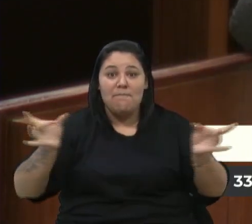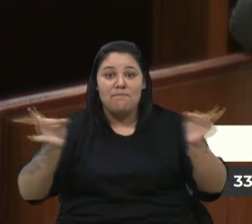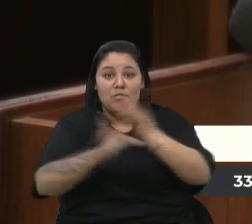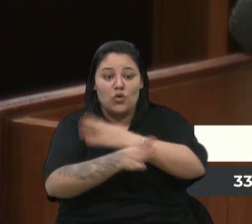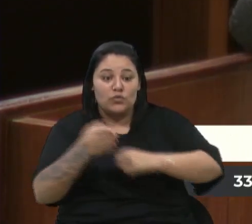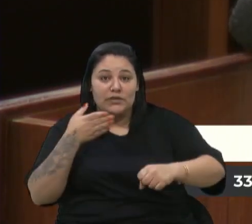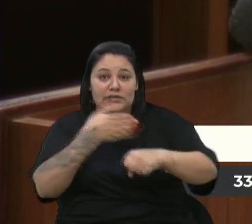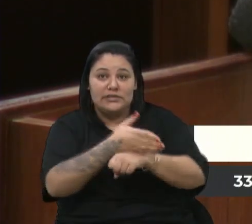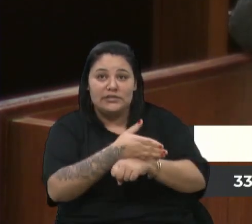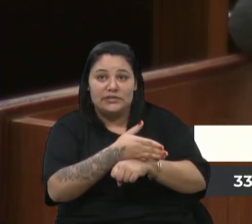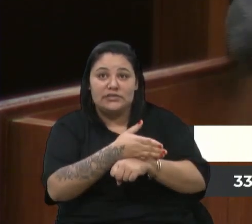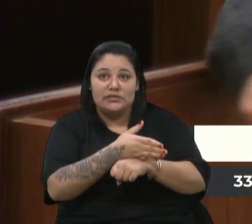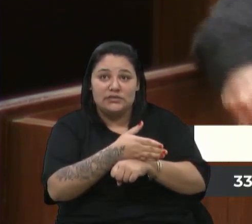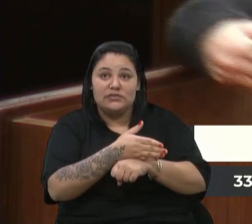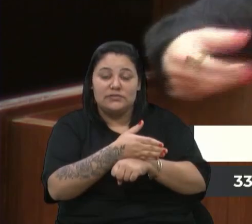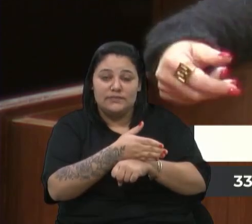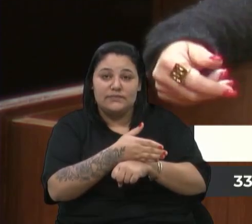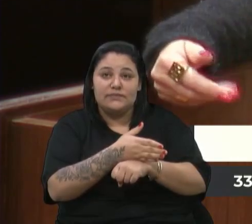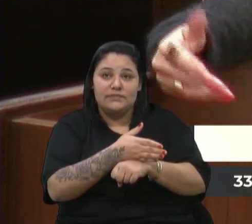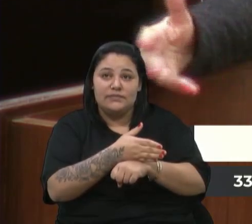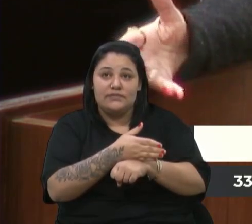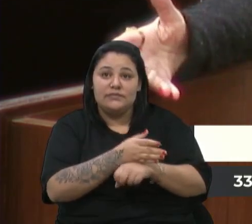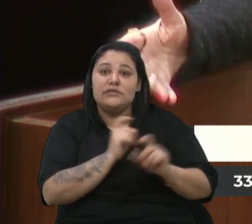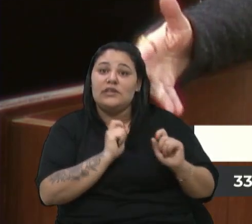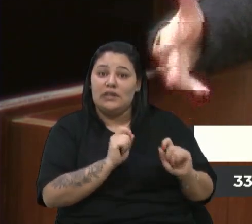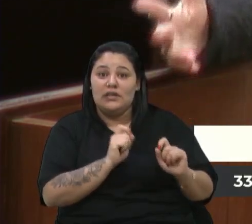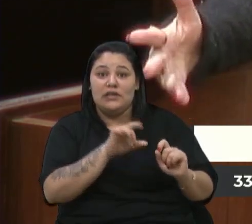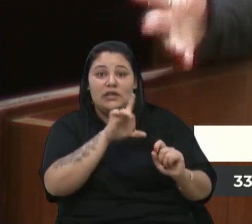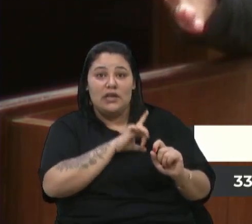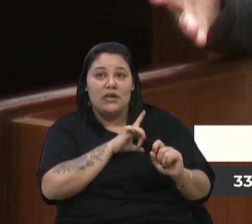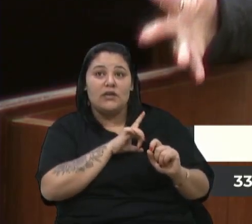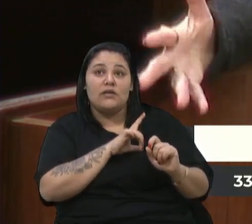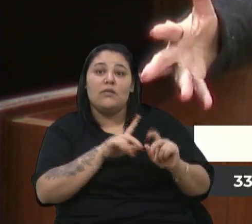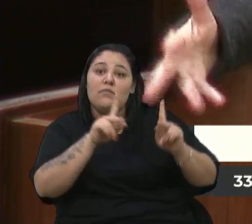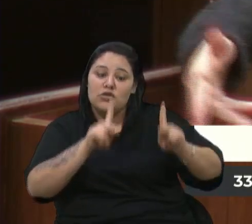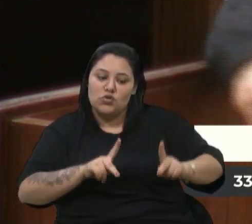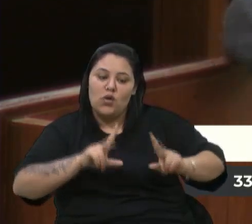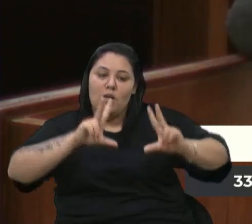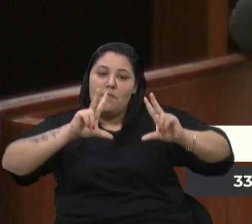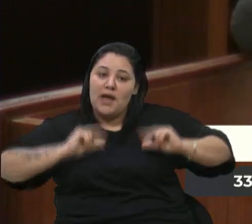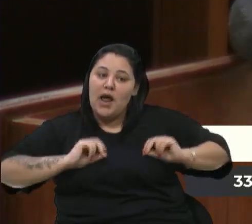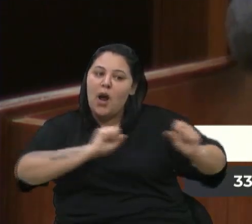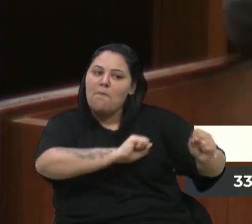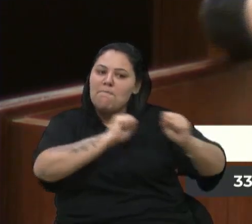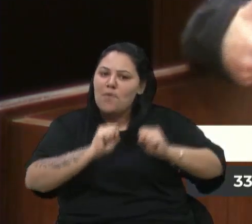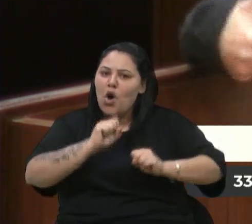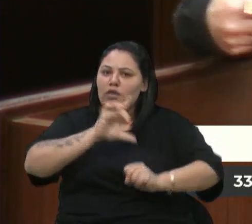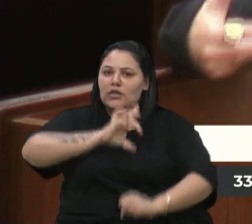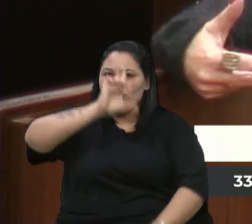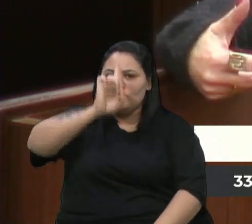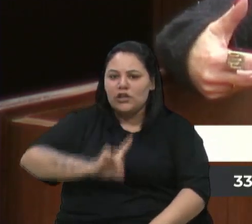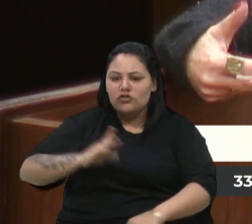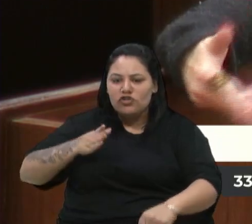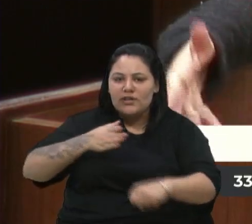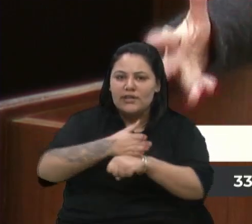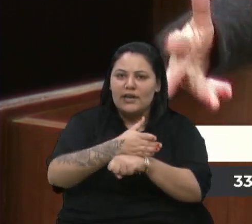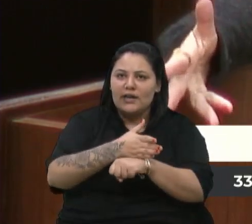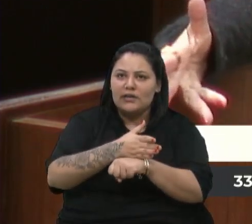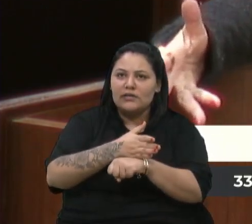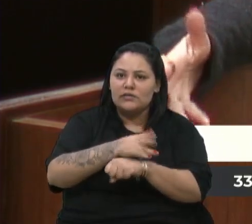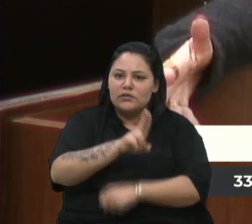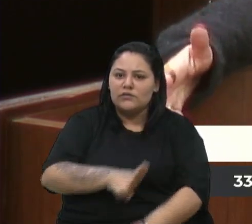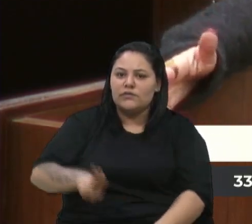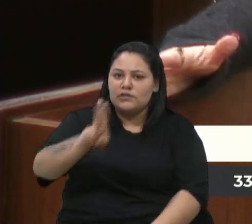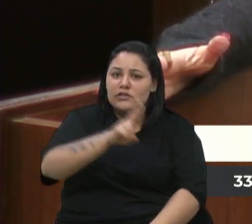aqui fazer uma parte, né, que tem pessoas que podem, merecem e têm o direito de ingressar numa universidade,